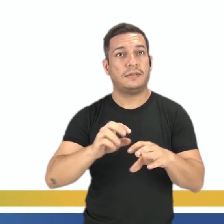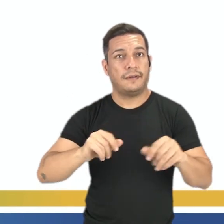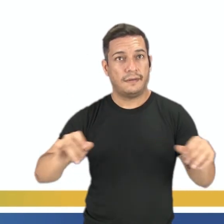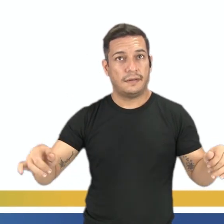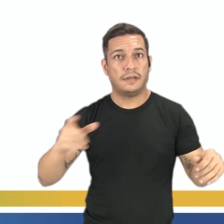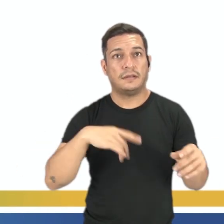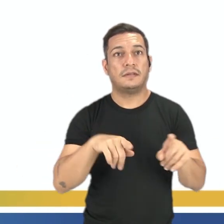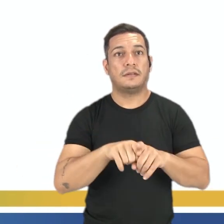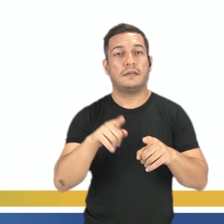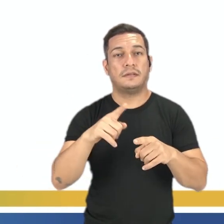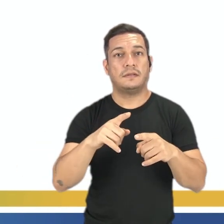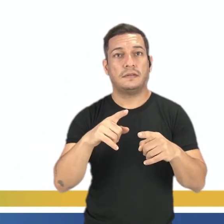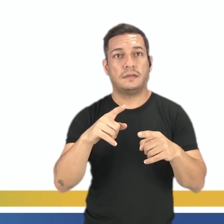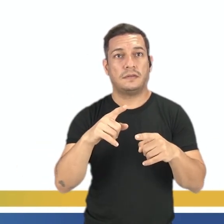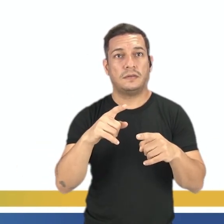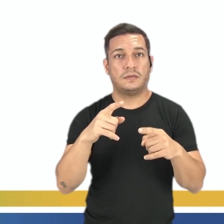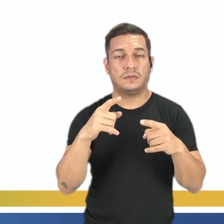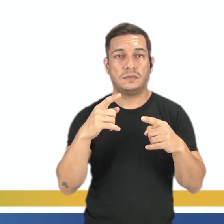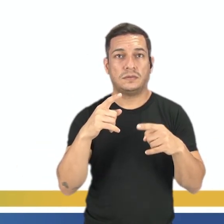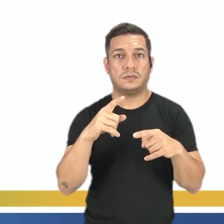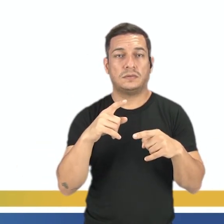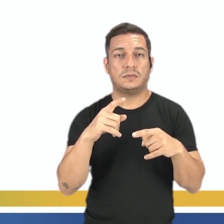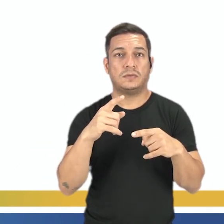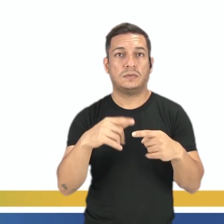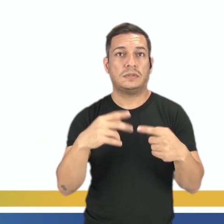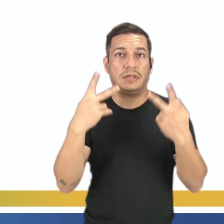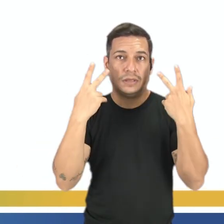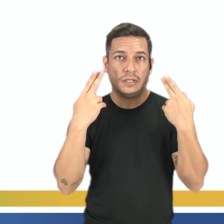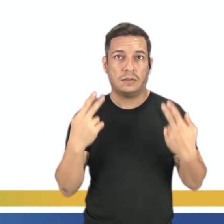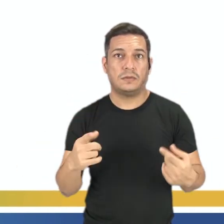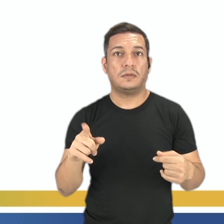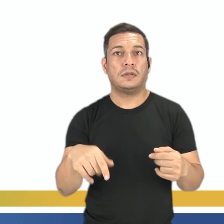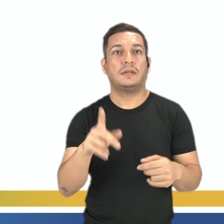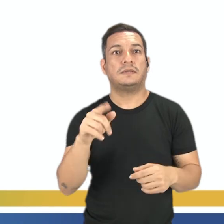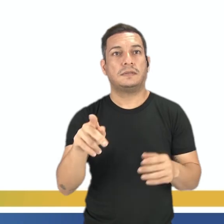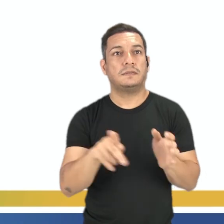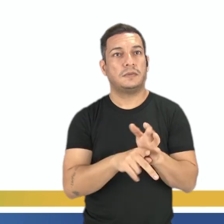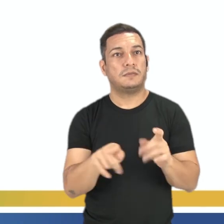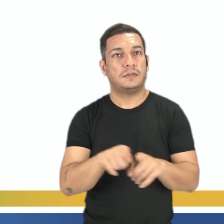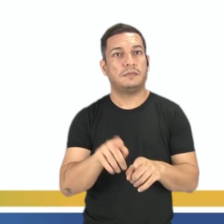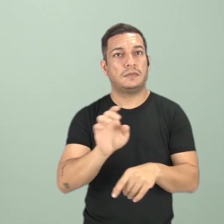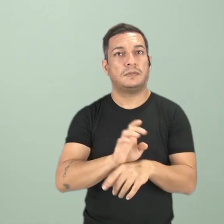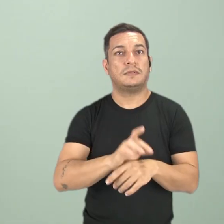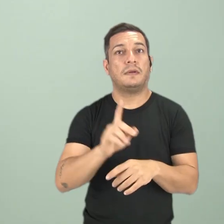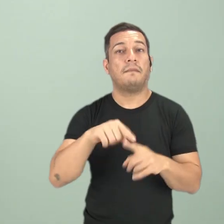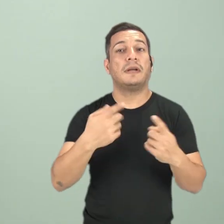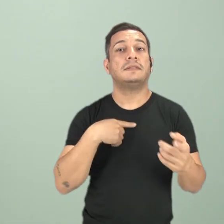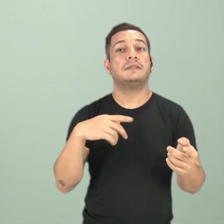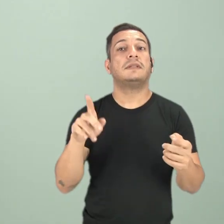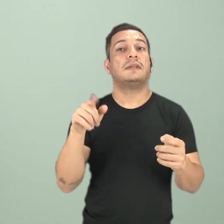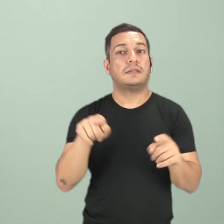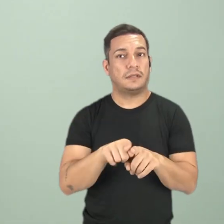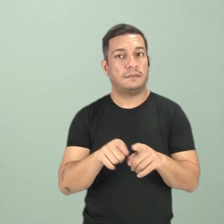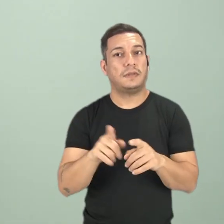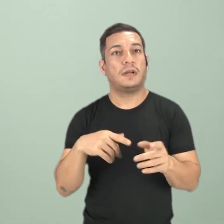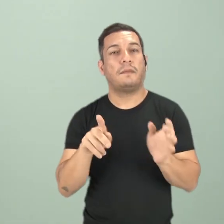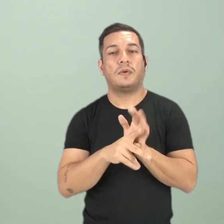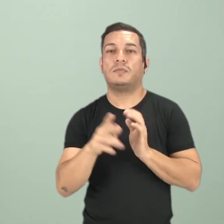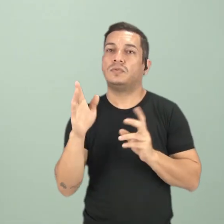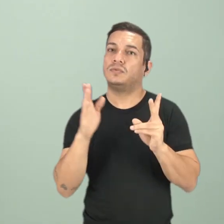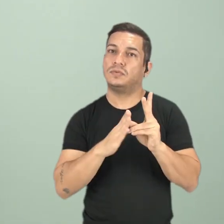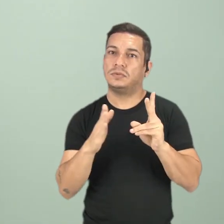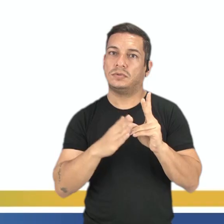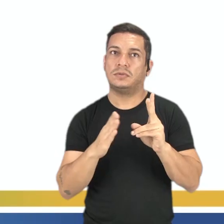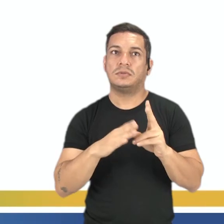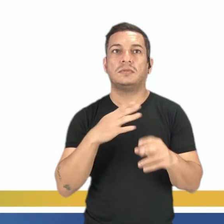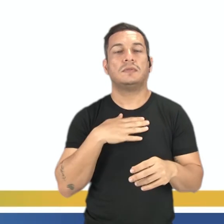naturais pertencentes a ela, mas são de posse legal e uso exclusivo da população indígena, ok? Eu deixo aqui uma